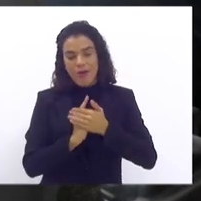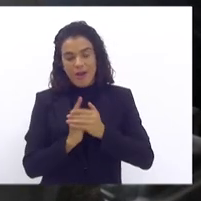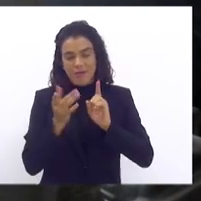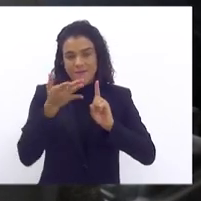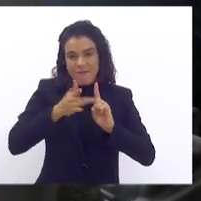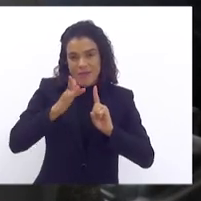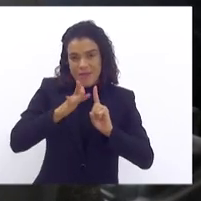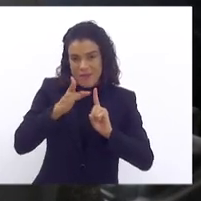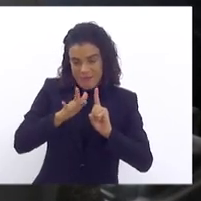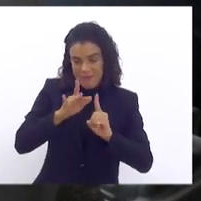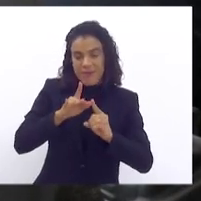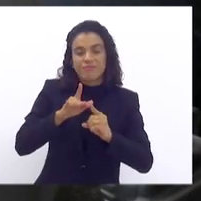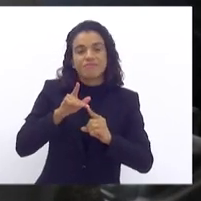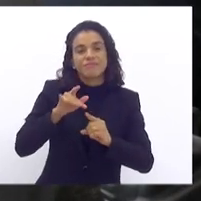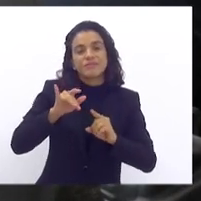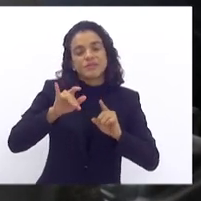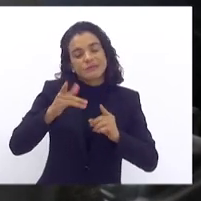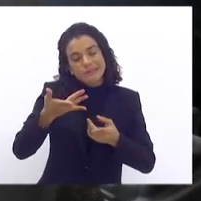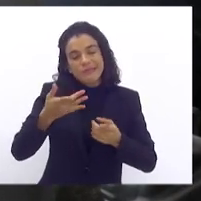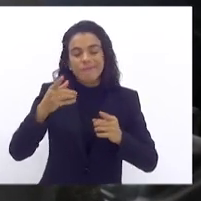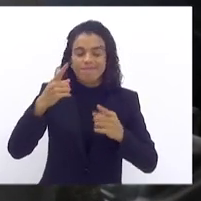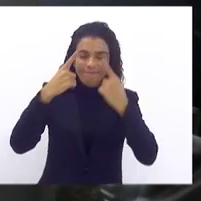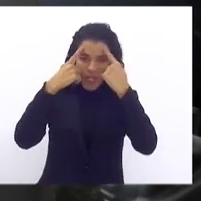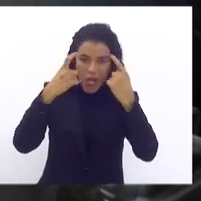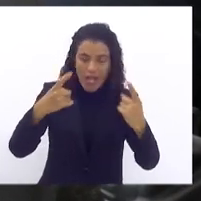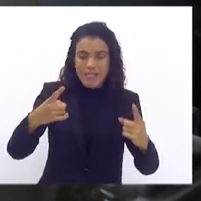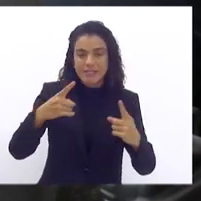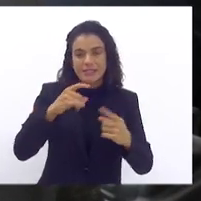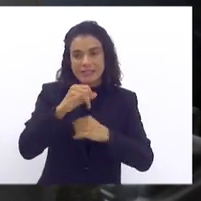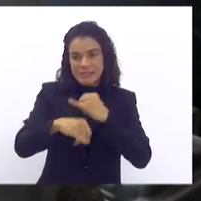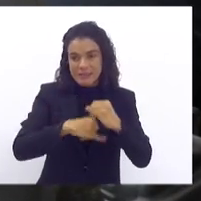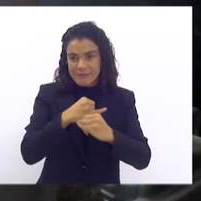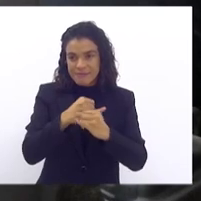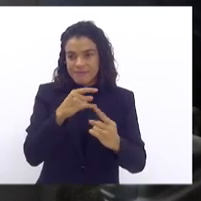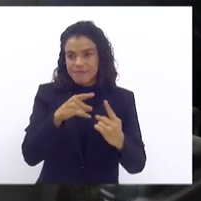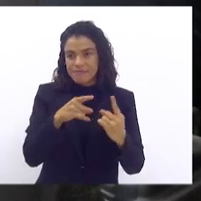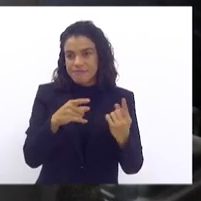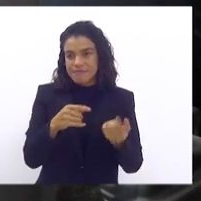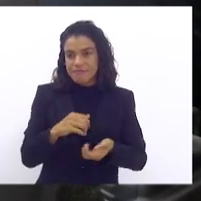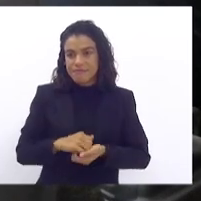de violência cibernética, que tem toda uma especificidade.